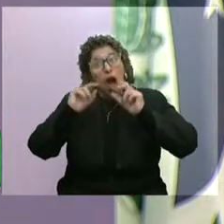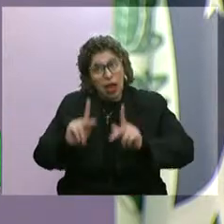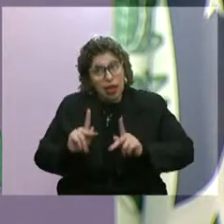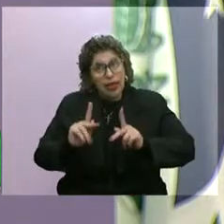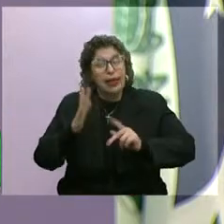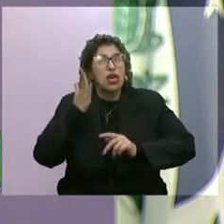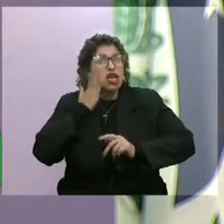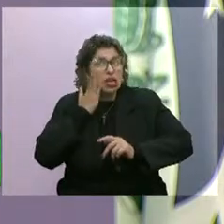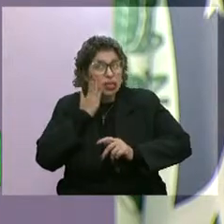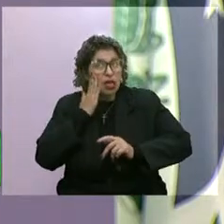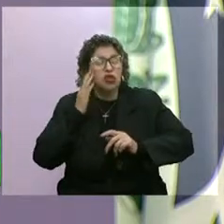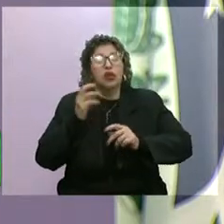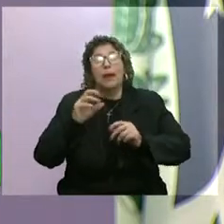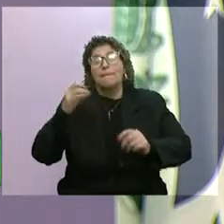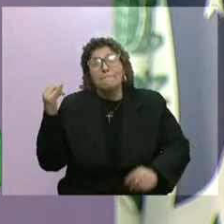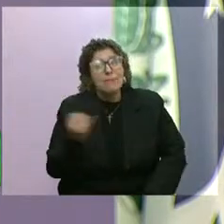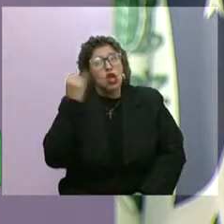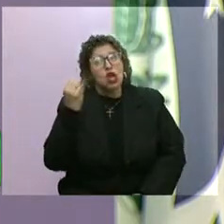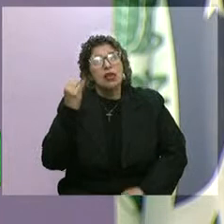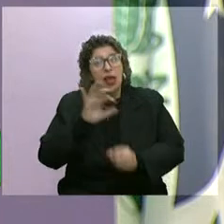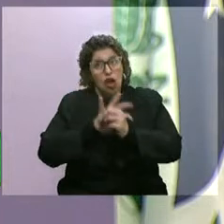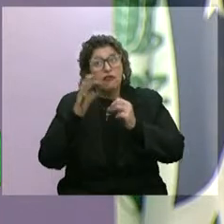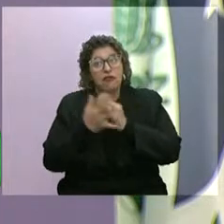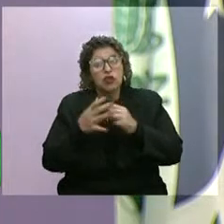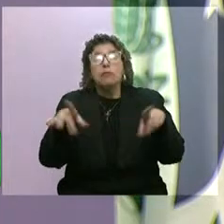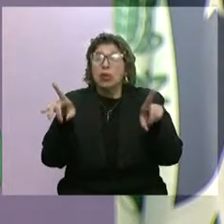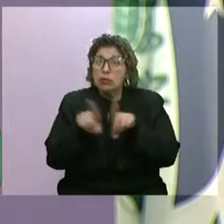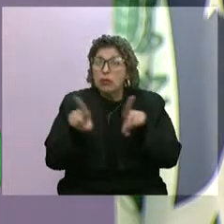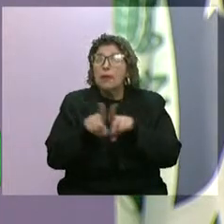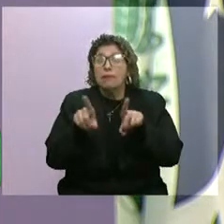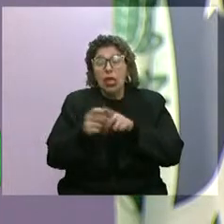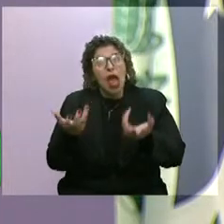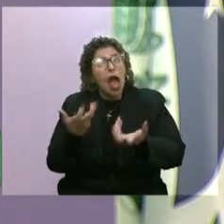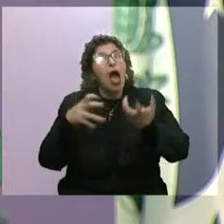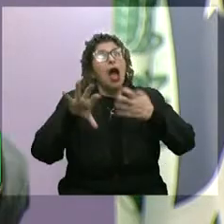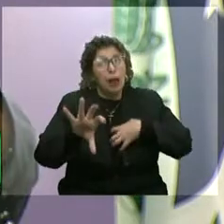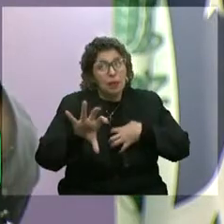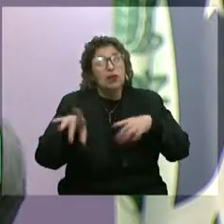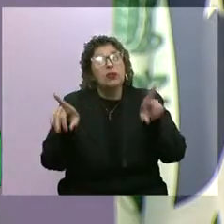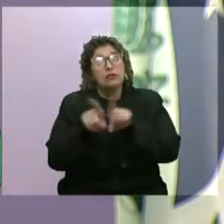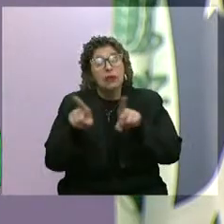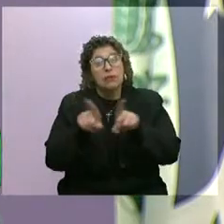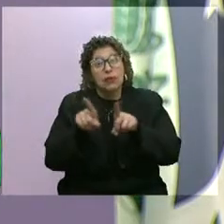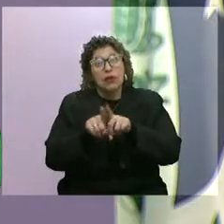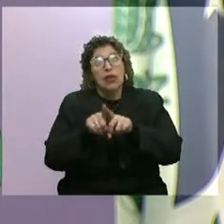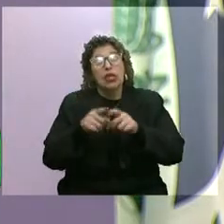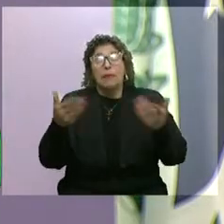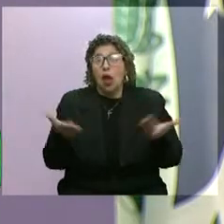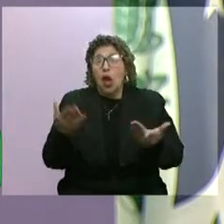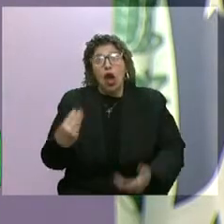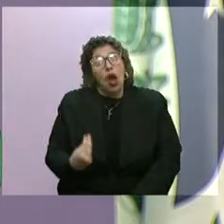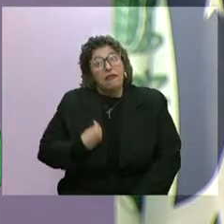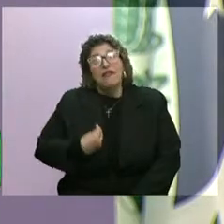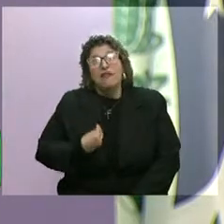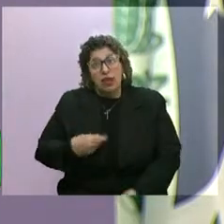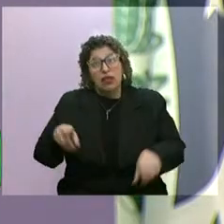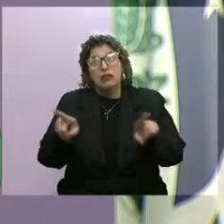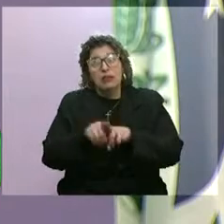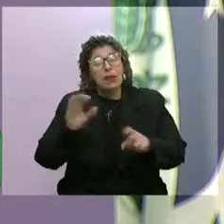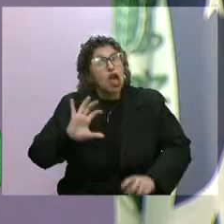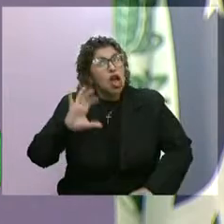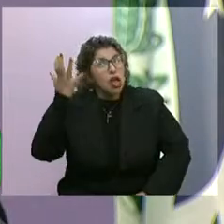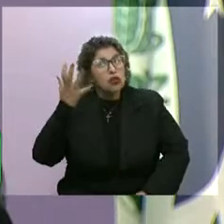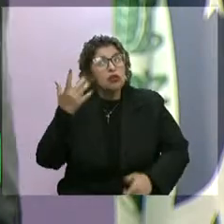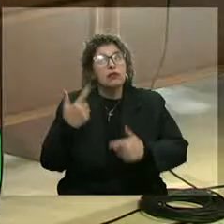diz que entende que a prioridade era a Covid, mas ele quer também que se tenha empatia com a situação dele atual, a necessidade de